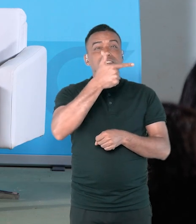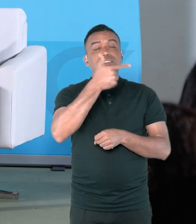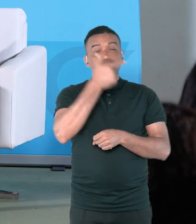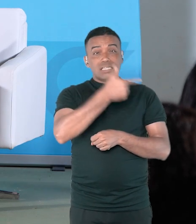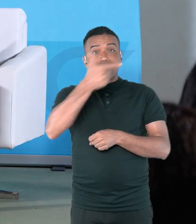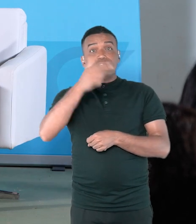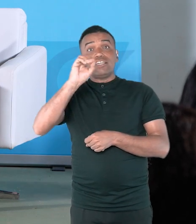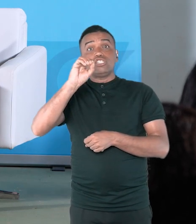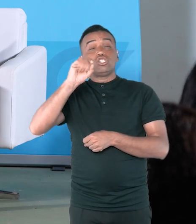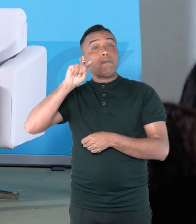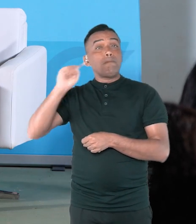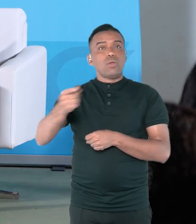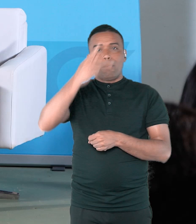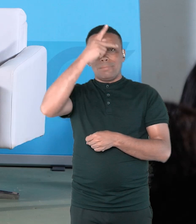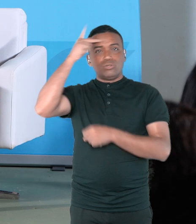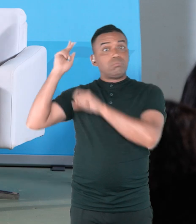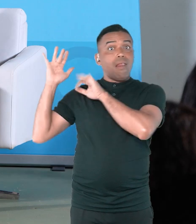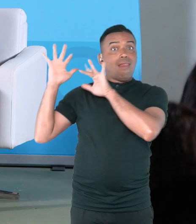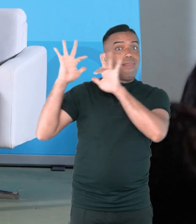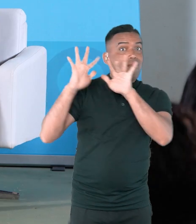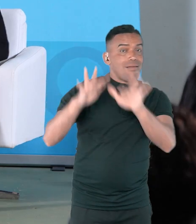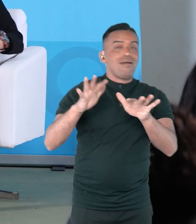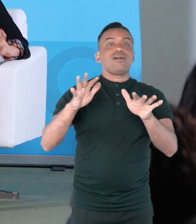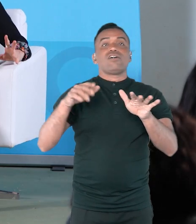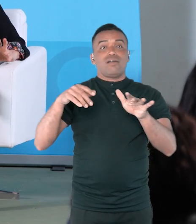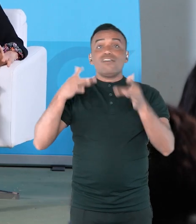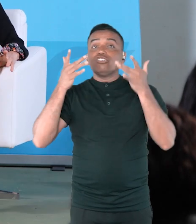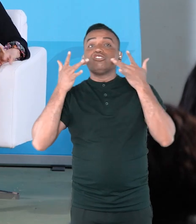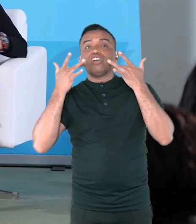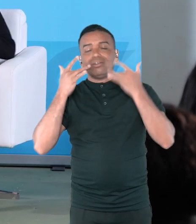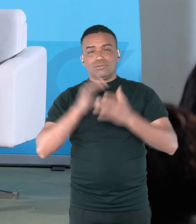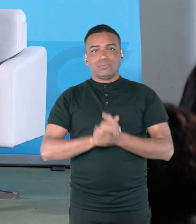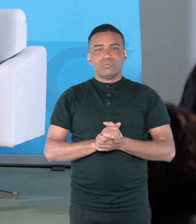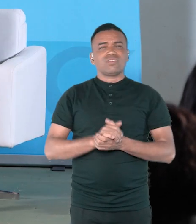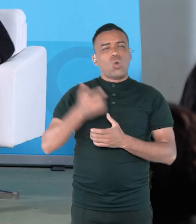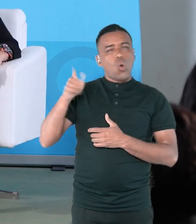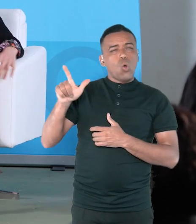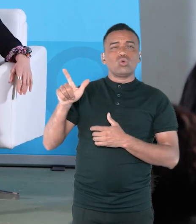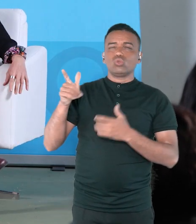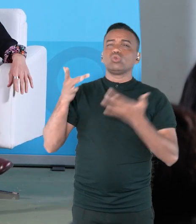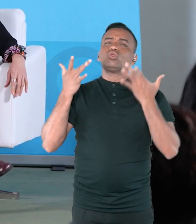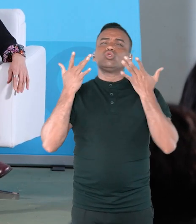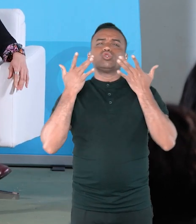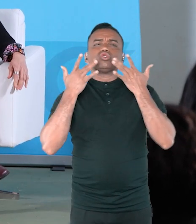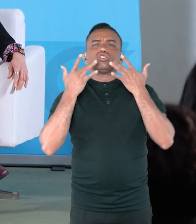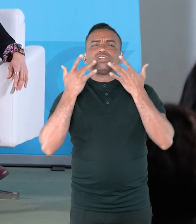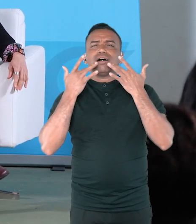220 mil espectadores. Esse número não existe. Eu tive no Berliner